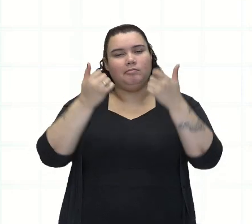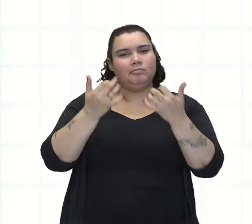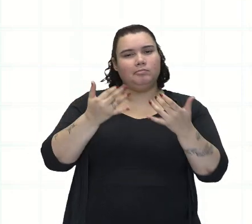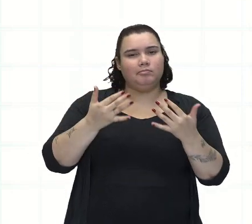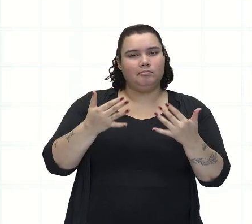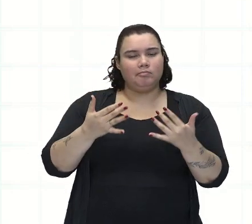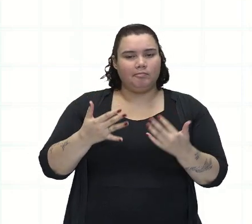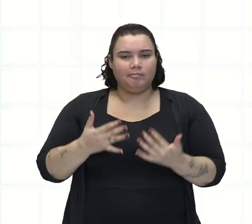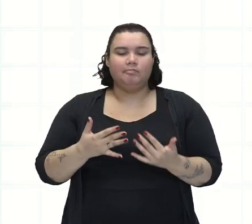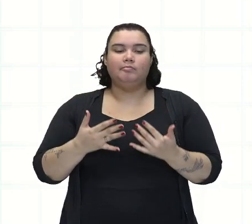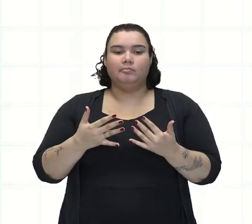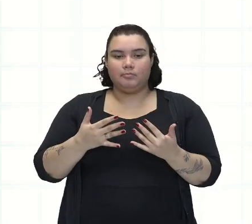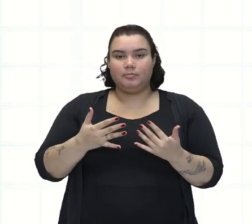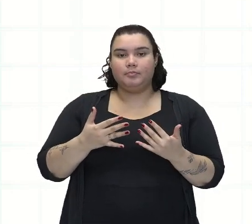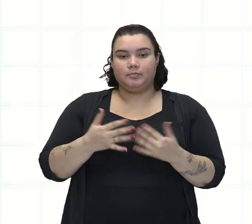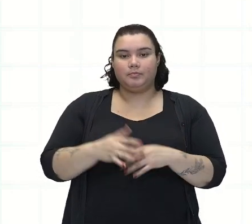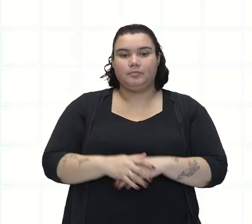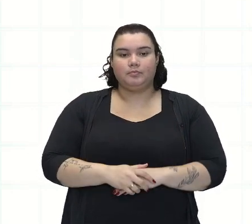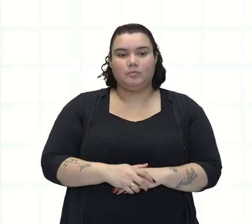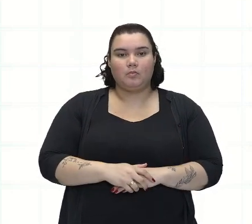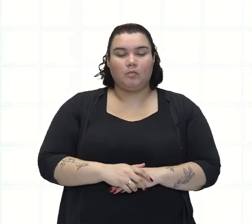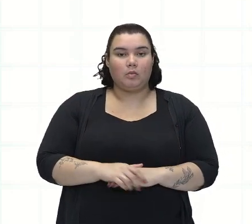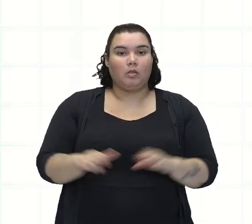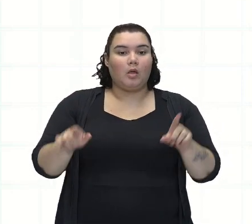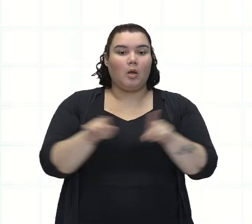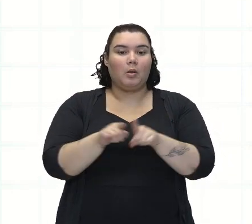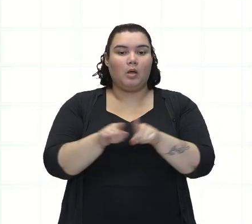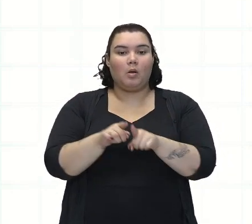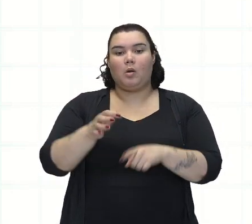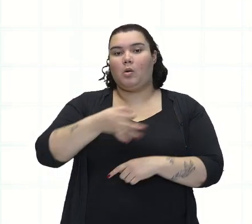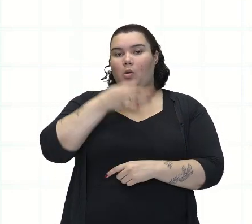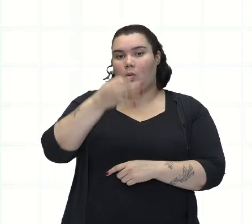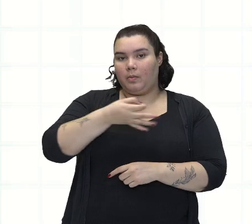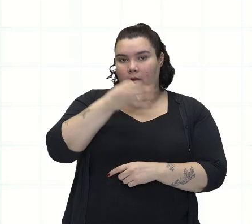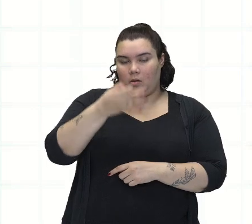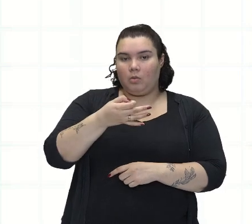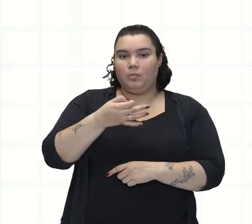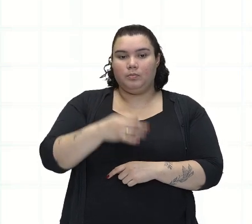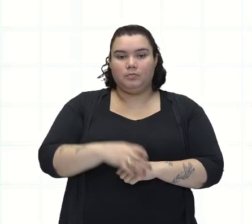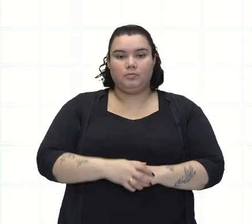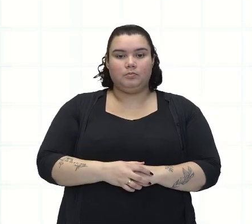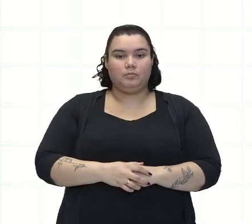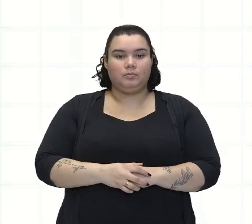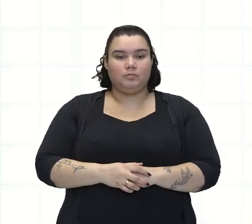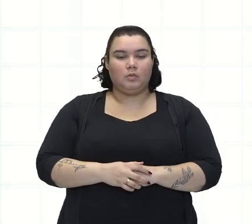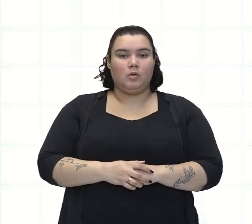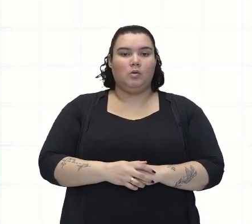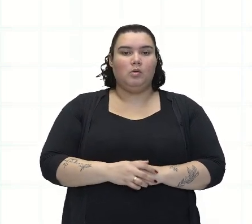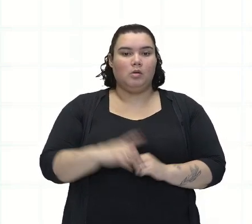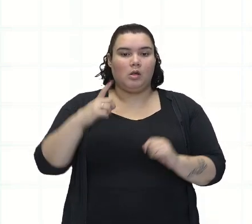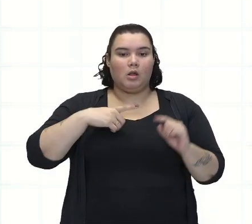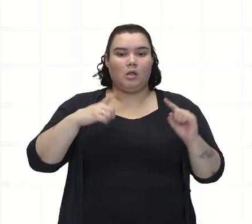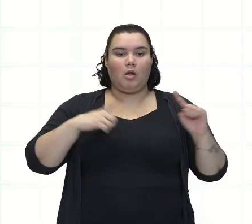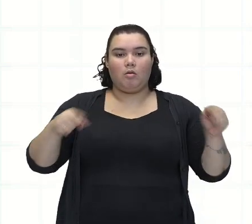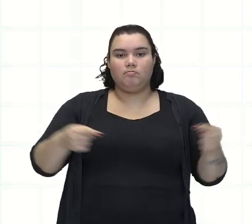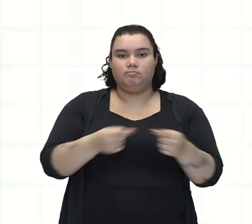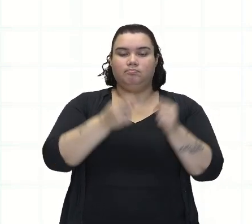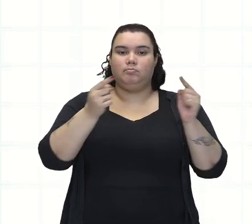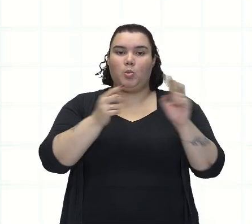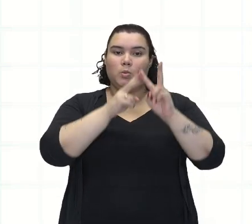explicações e emissão de opinião. a respeito de um